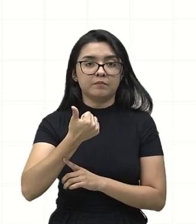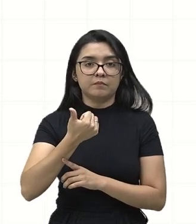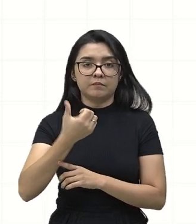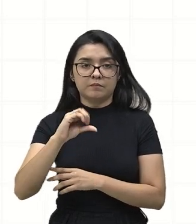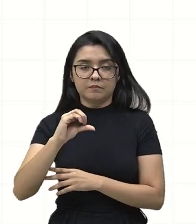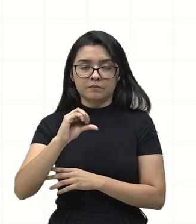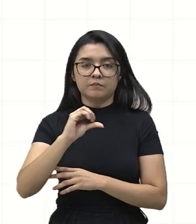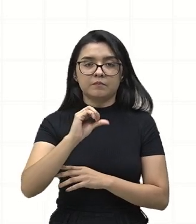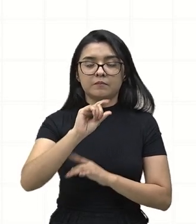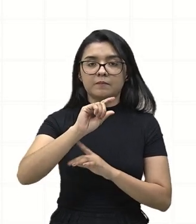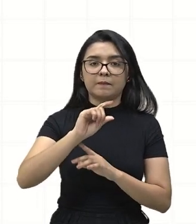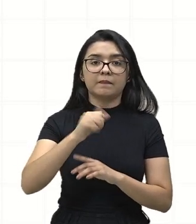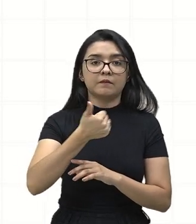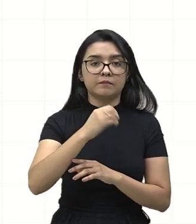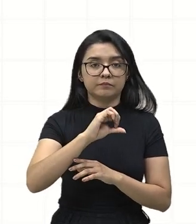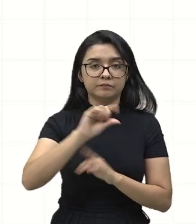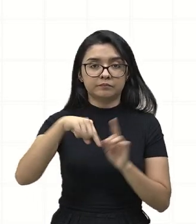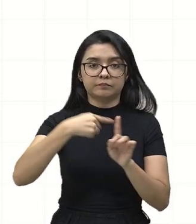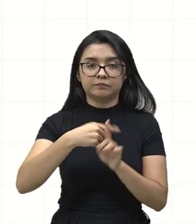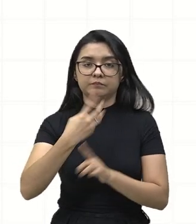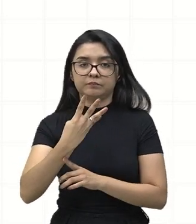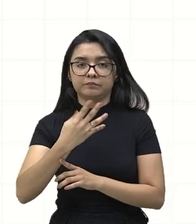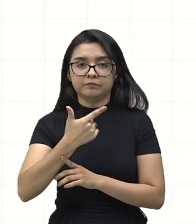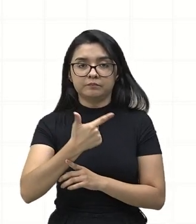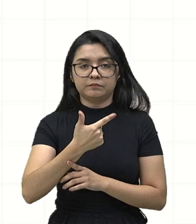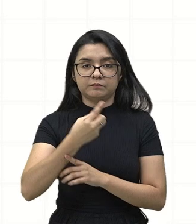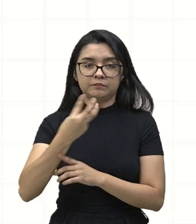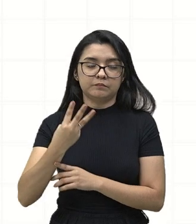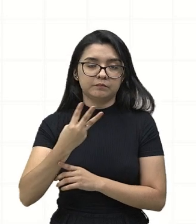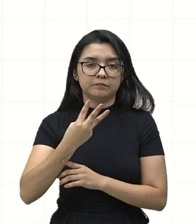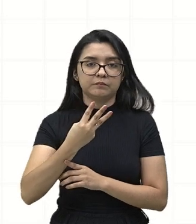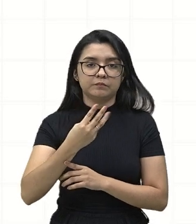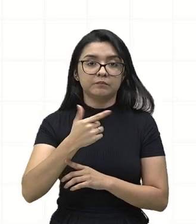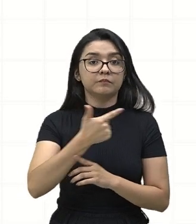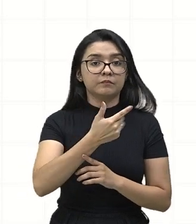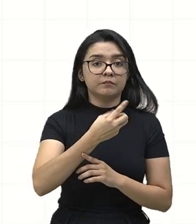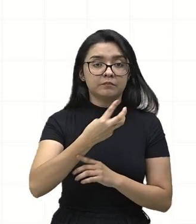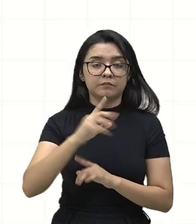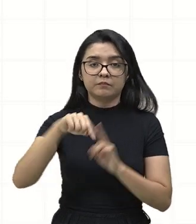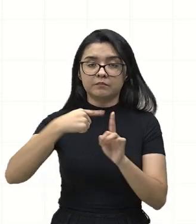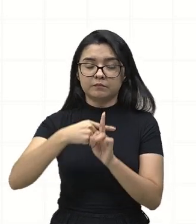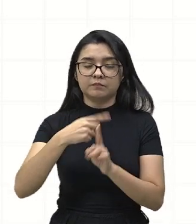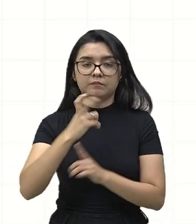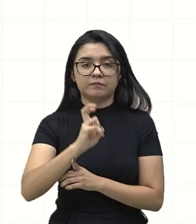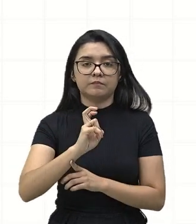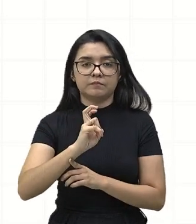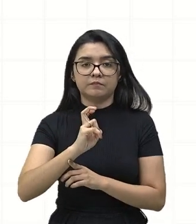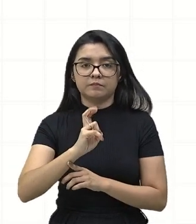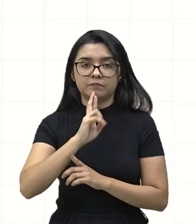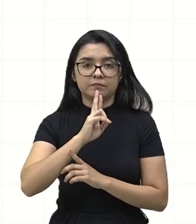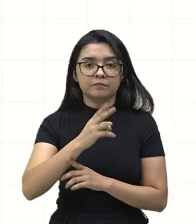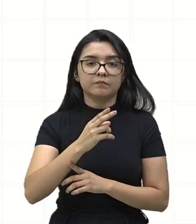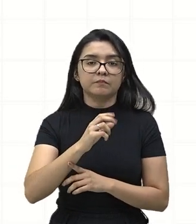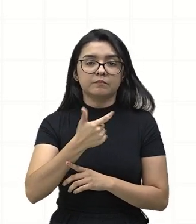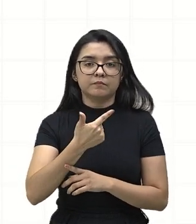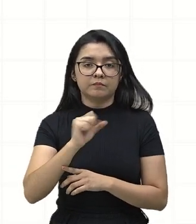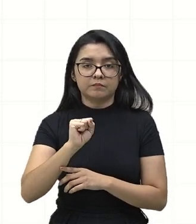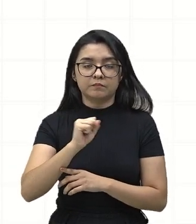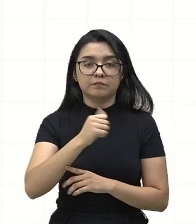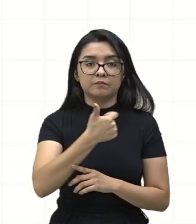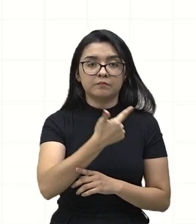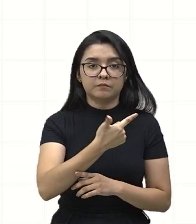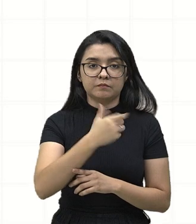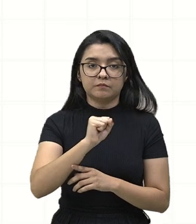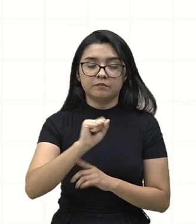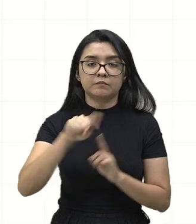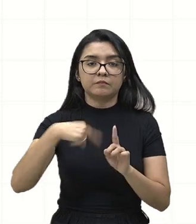19. 19 mais 4, 23. 23 mais 5, 28. 28